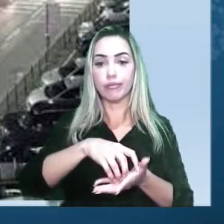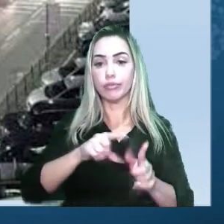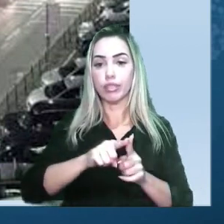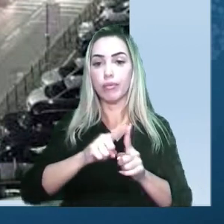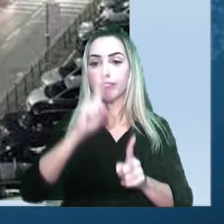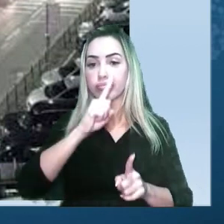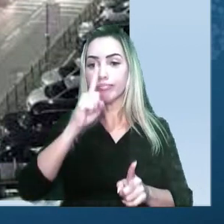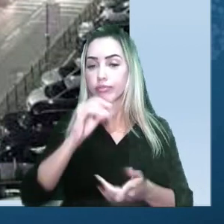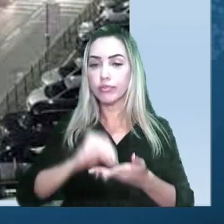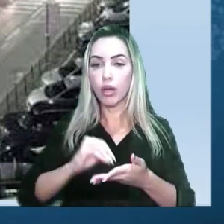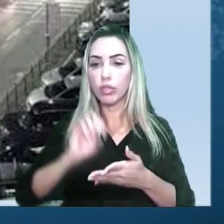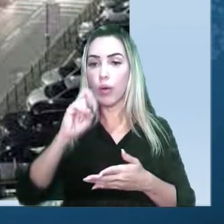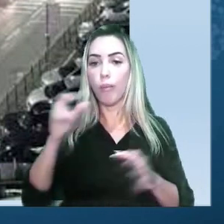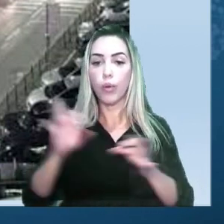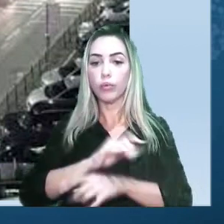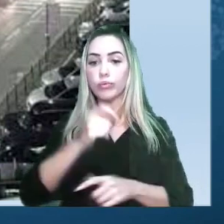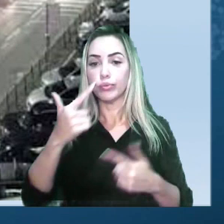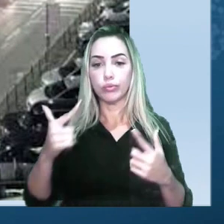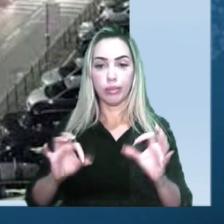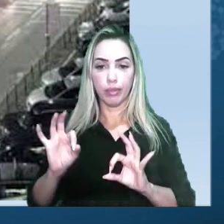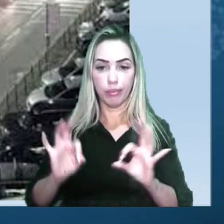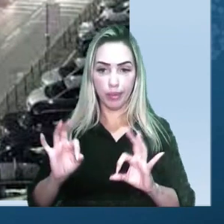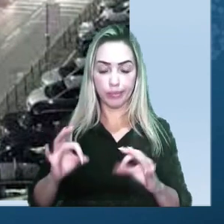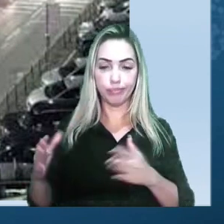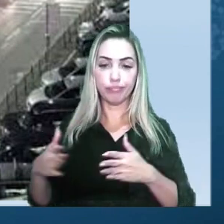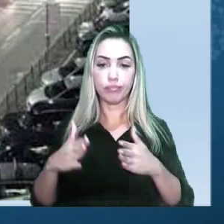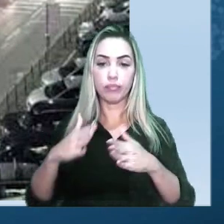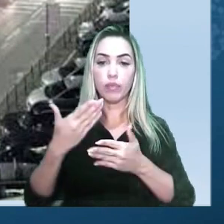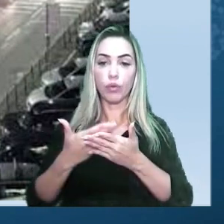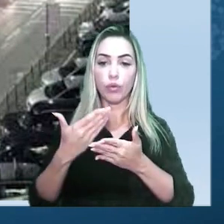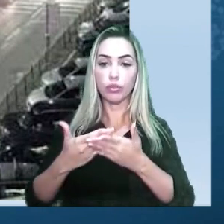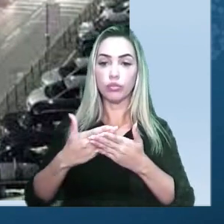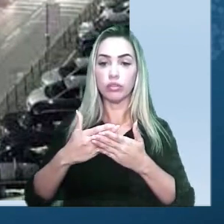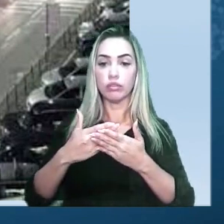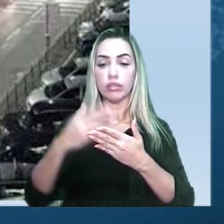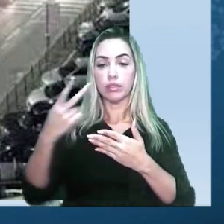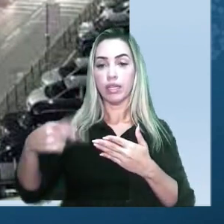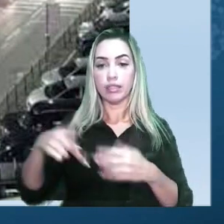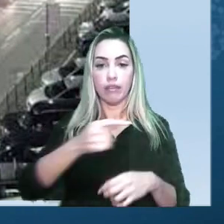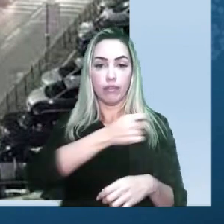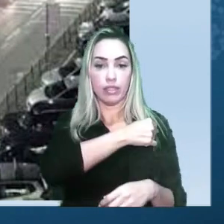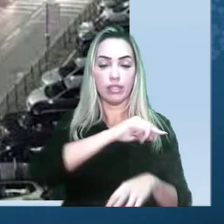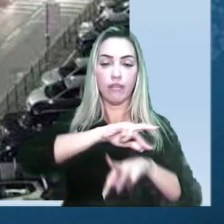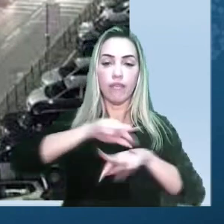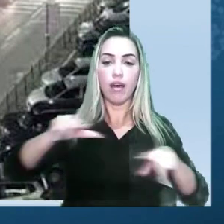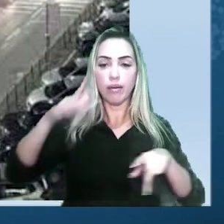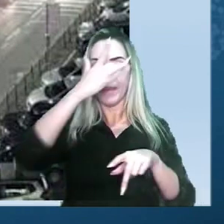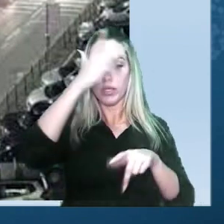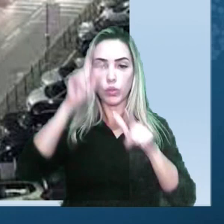ou despreparados. Durante a condução do estudo da vacina de Oxford aqui, várias pessoas que